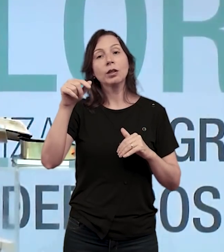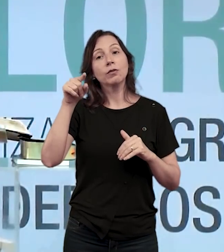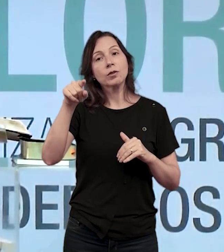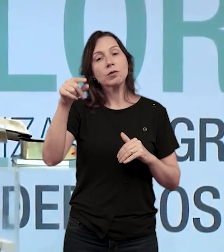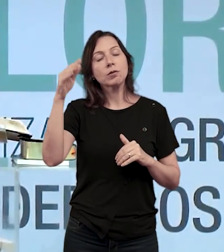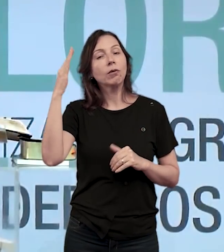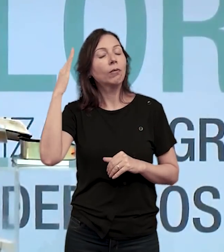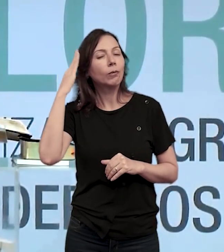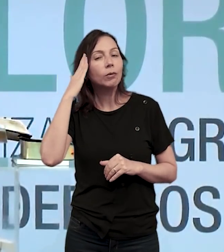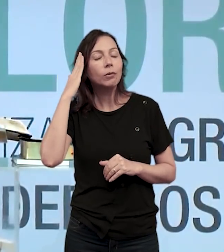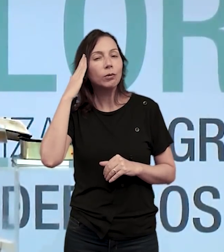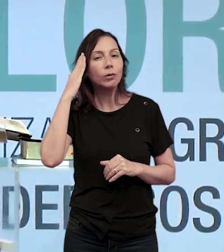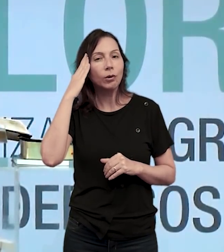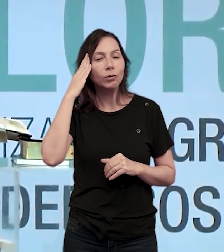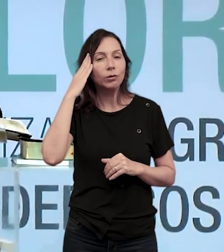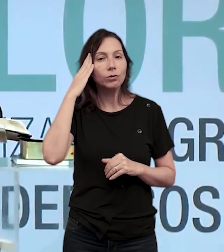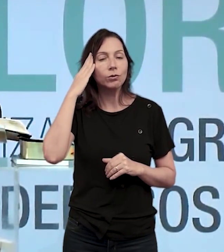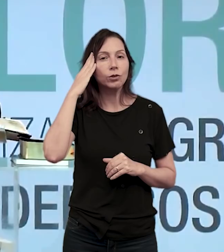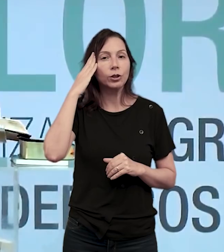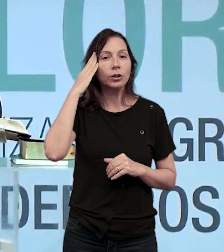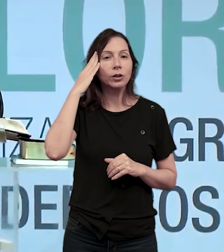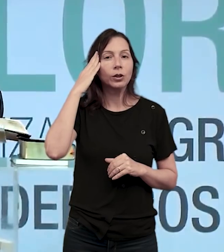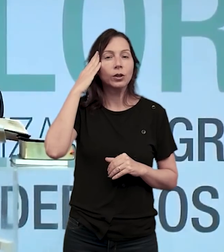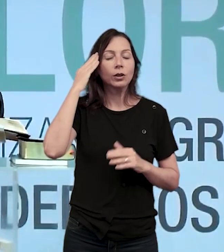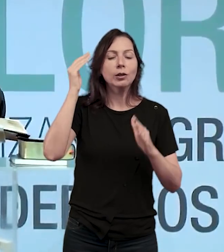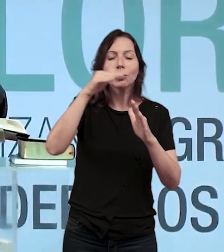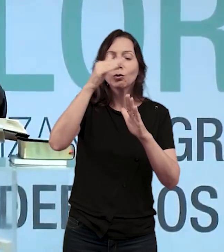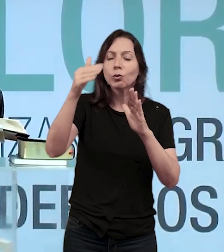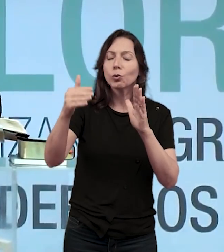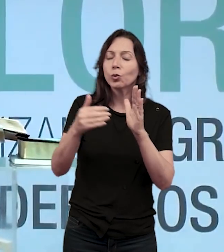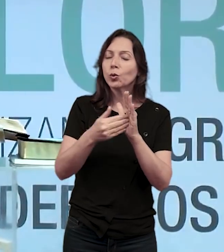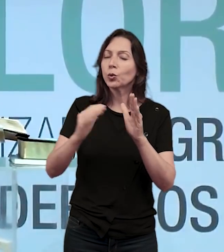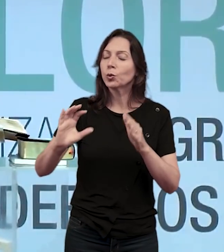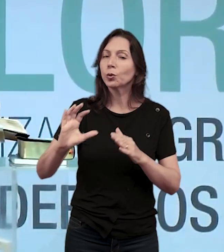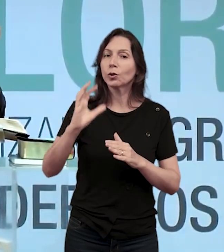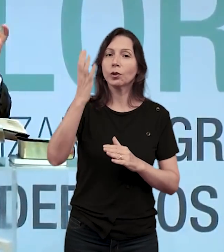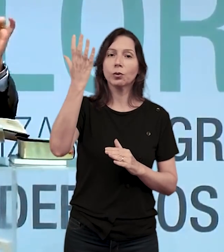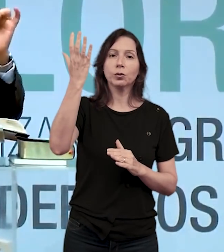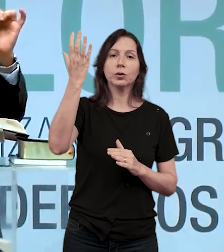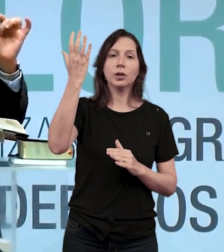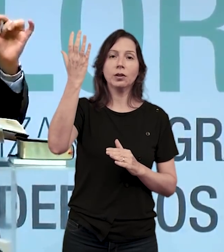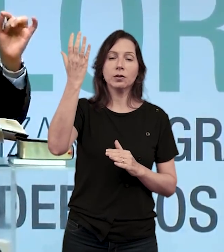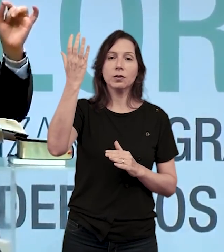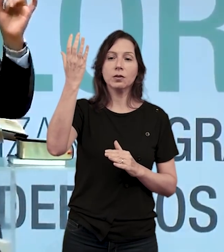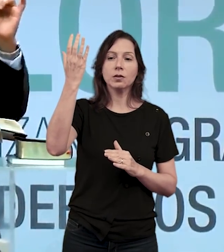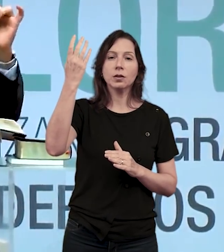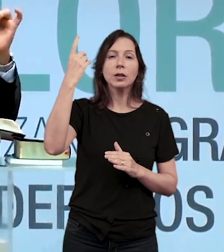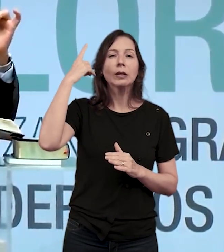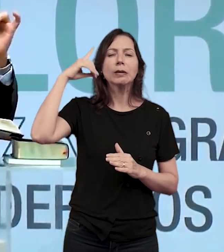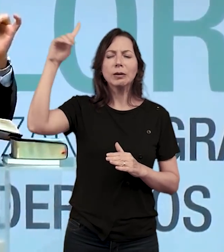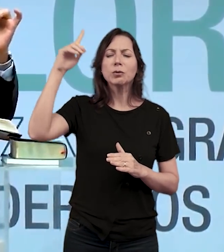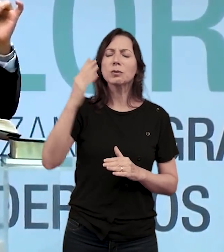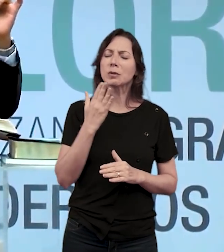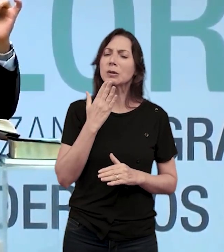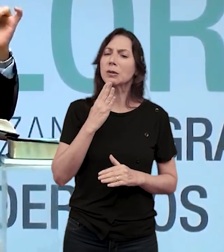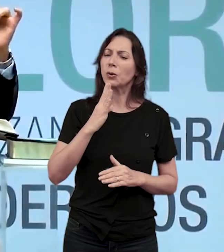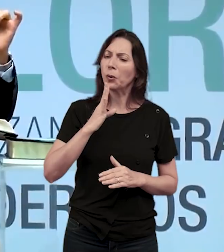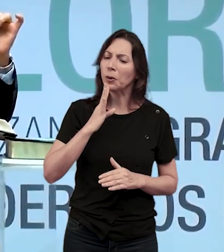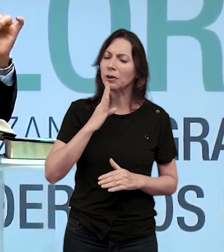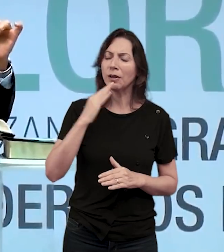e não existe, se você entende que tudo que acontece debaixo